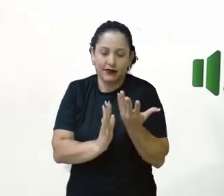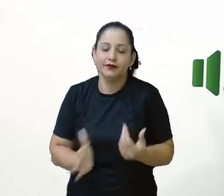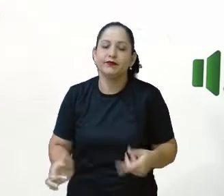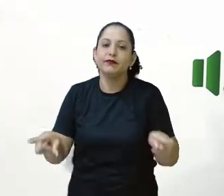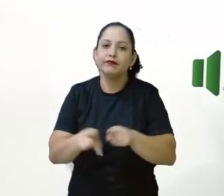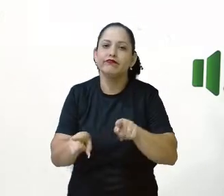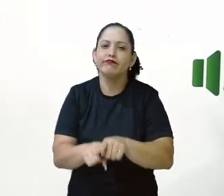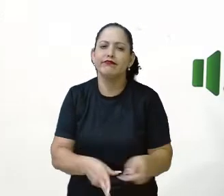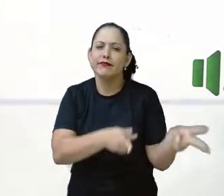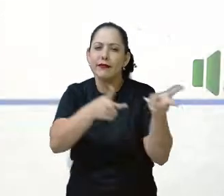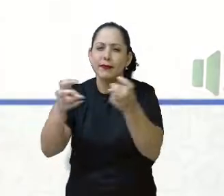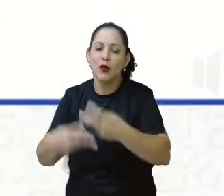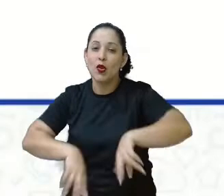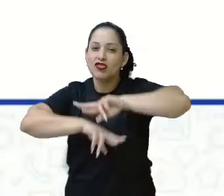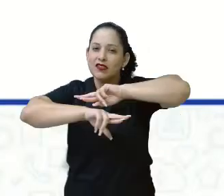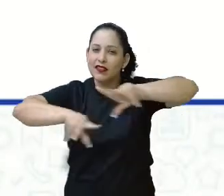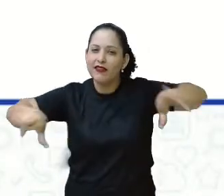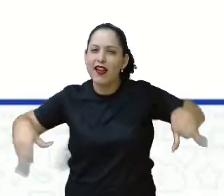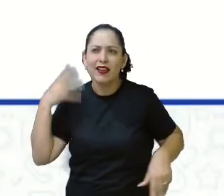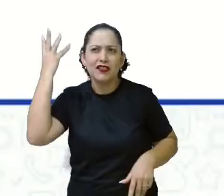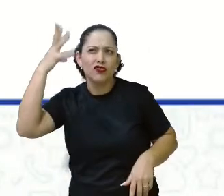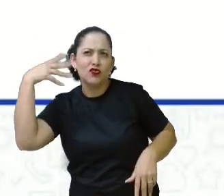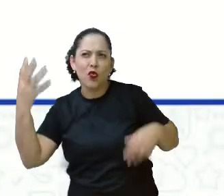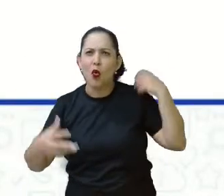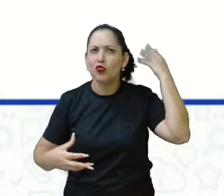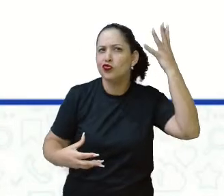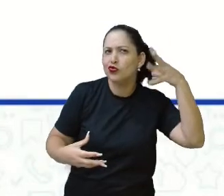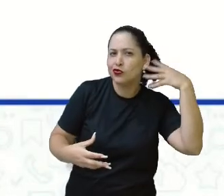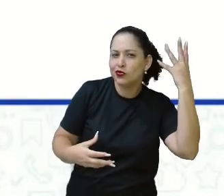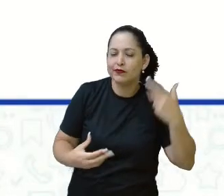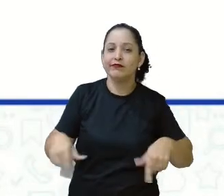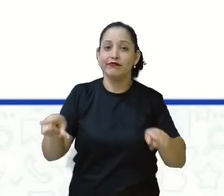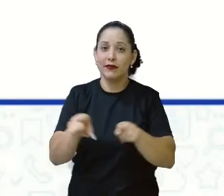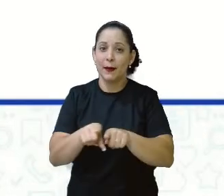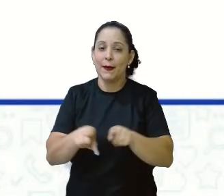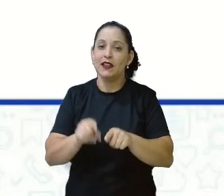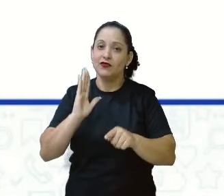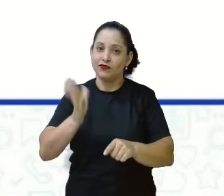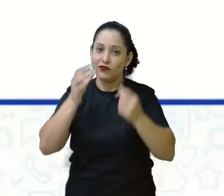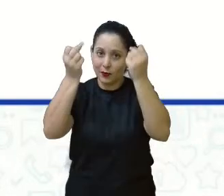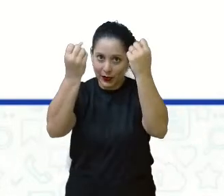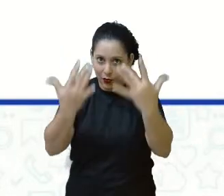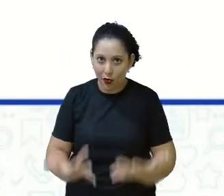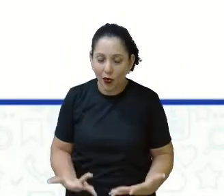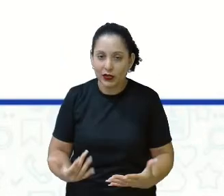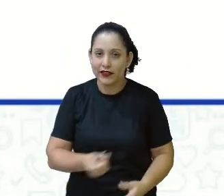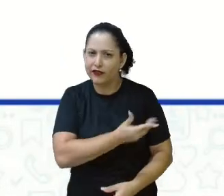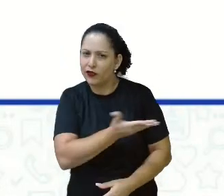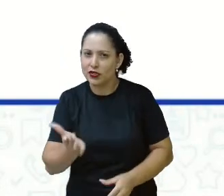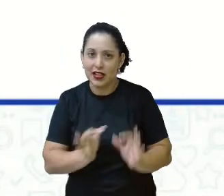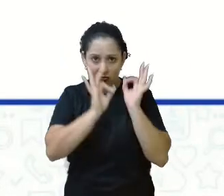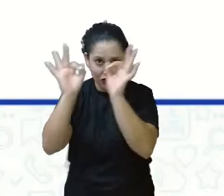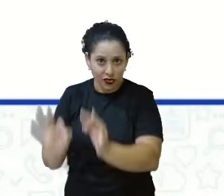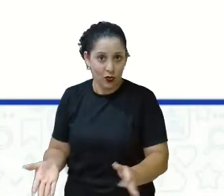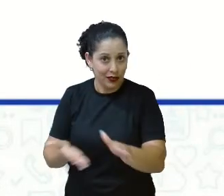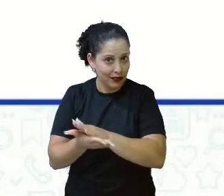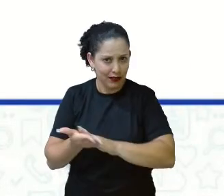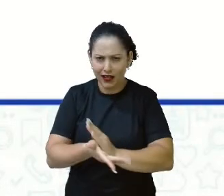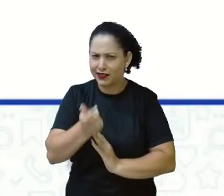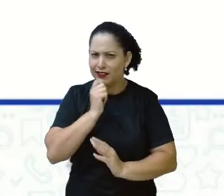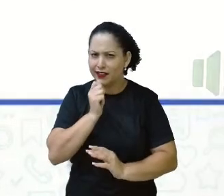diferenciação de sons. E aí a gente também falou, não sei se vocês estão lembrados, quem não assistiu a aula pode ir lá